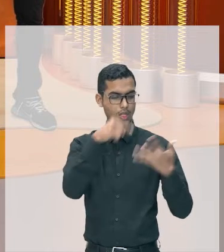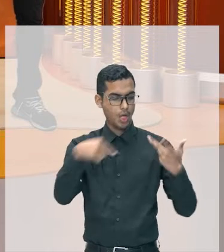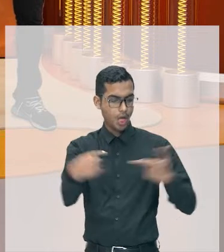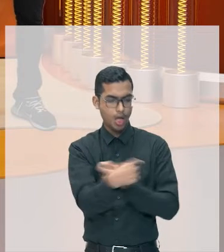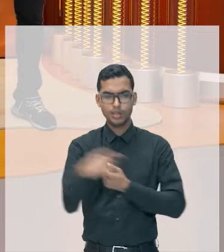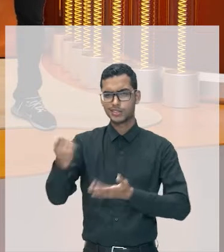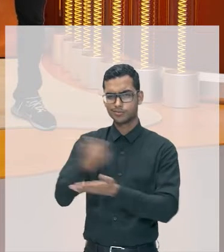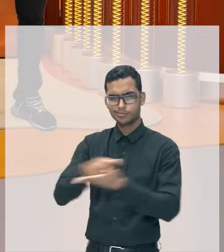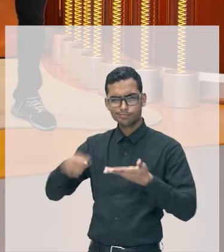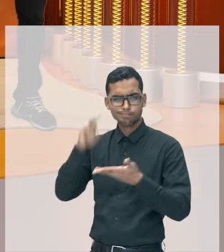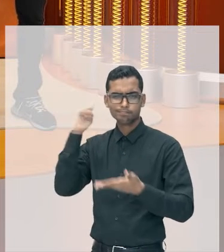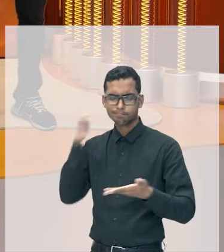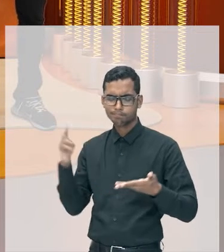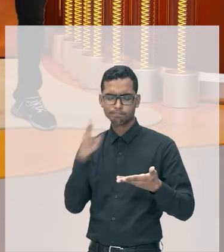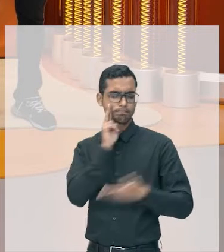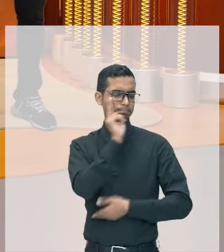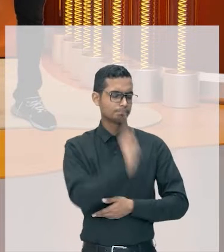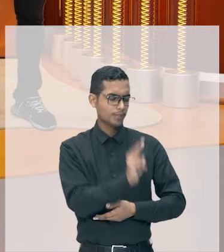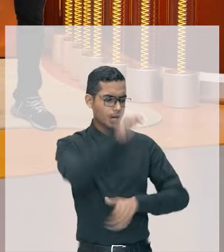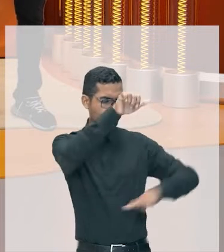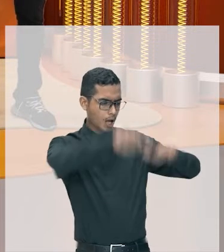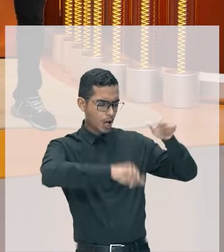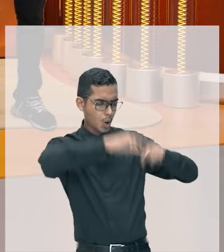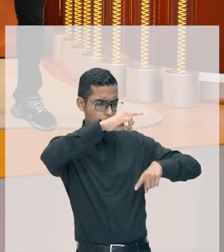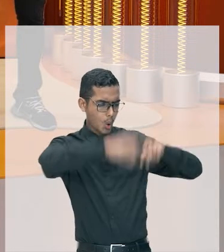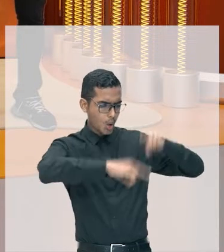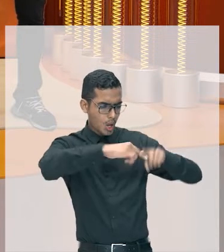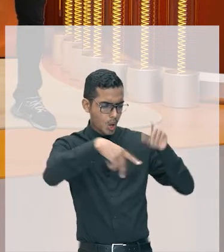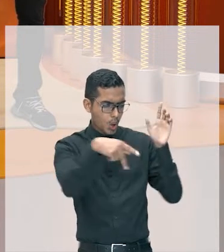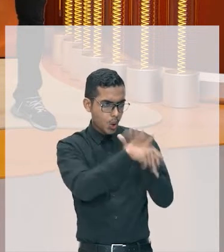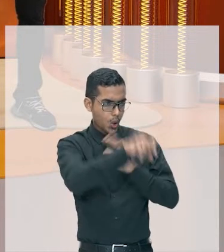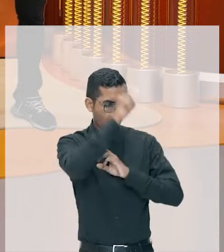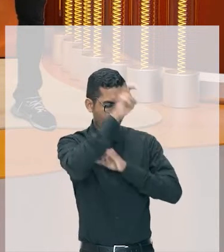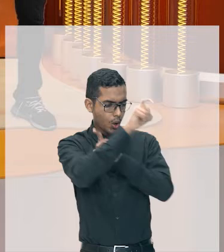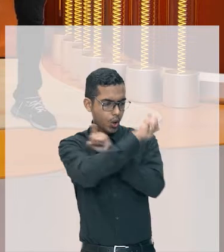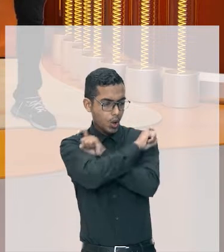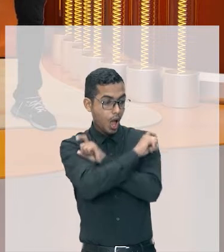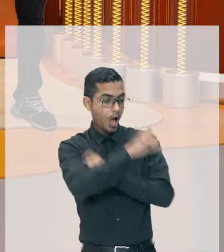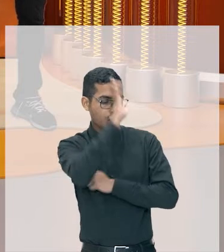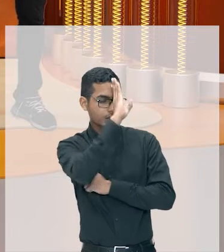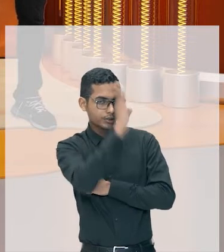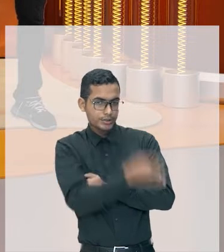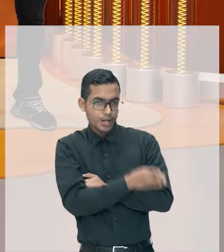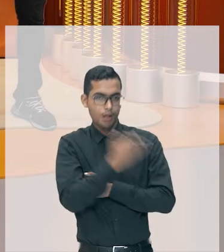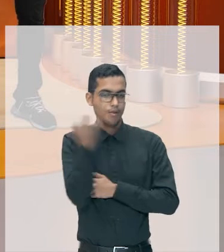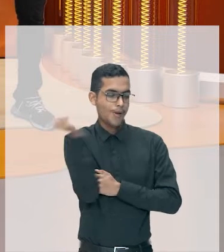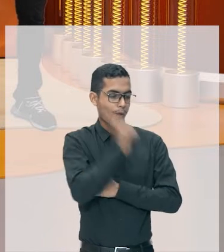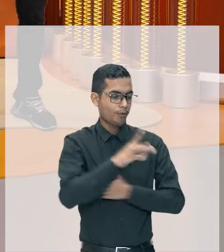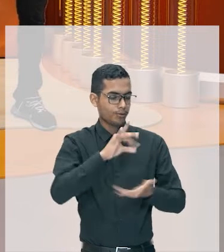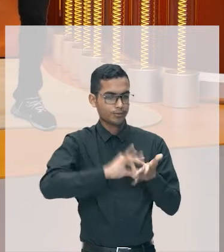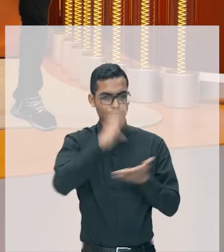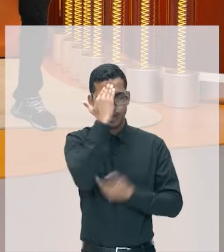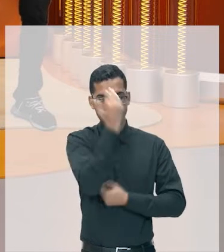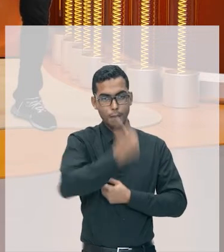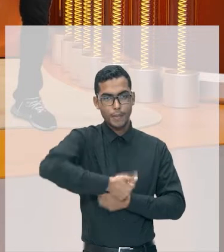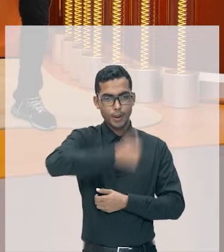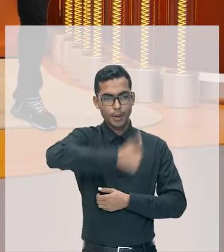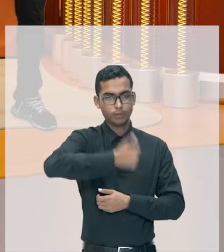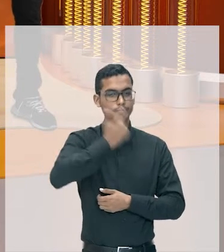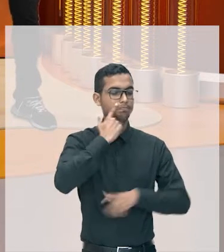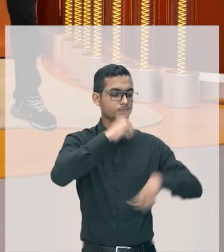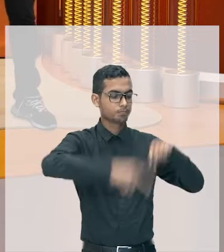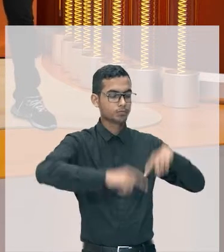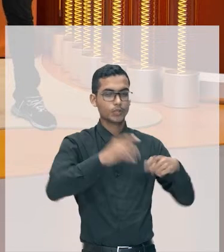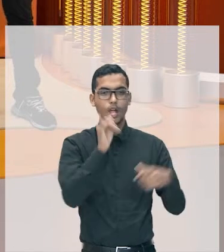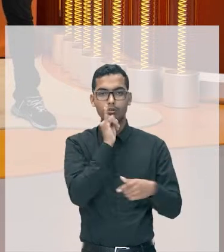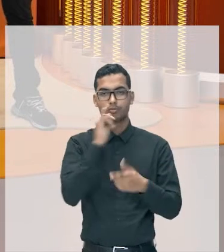olhando para aquele material, eu estou lidando com as fontes diretas, tá? As fontes primárias. Quando eu pego um